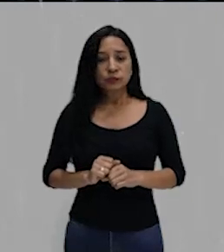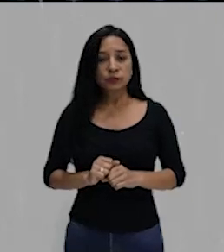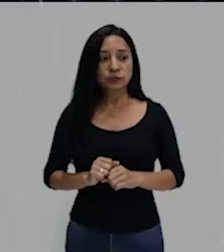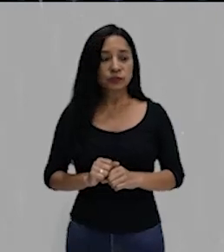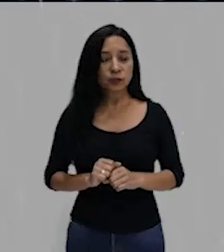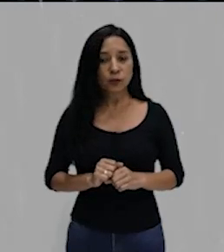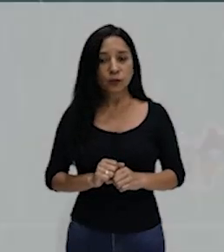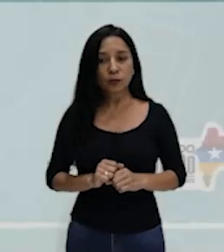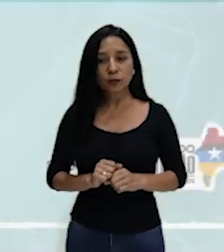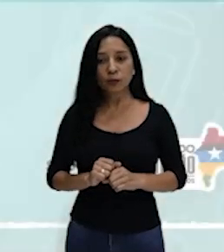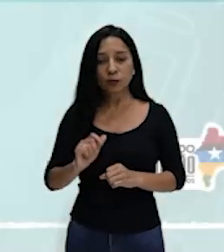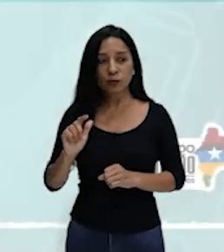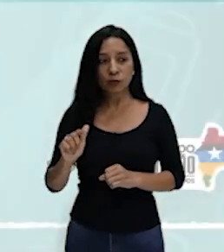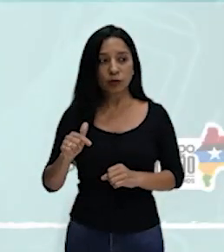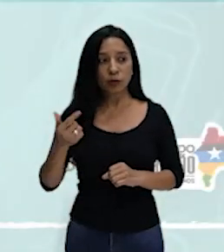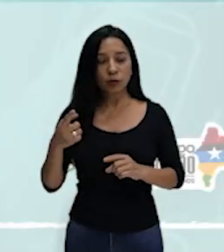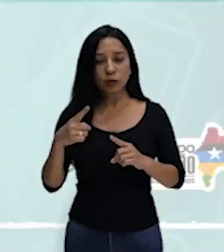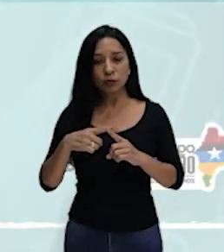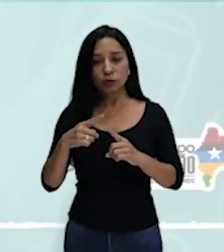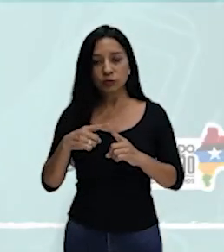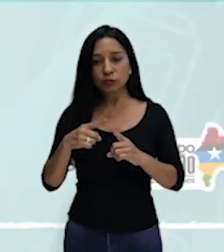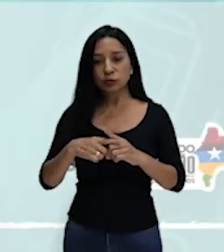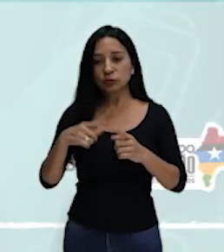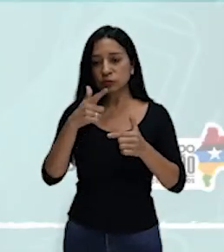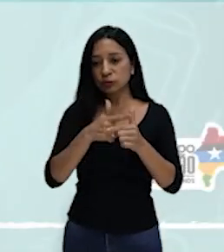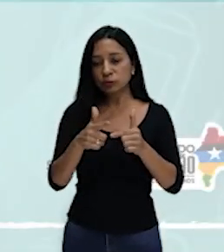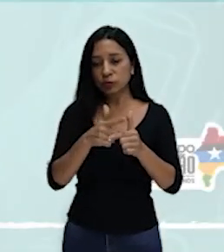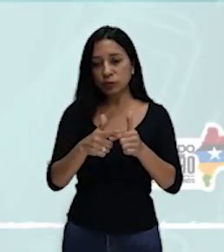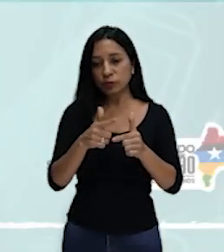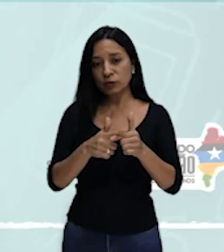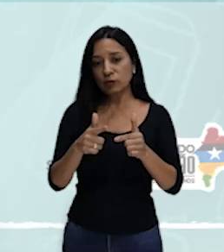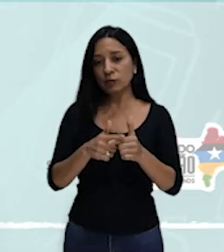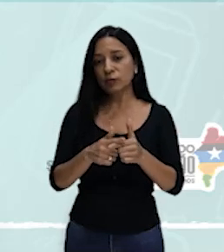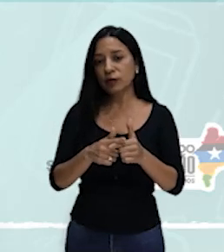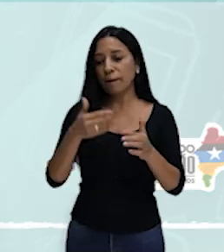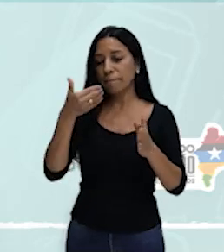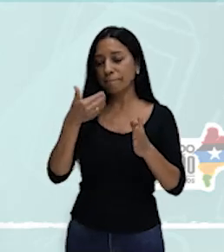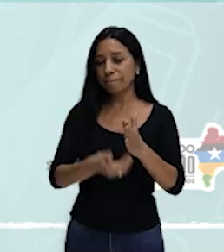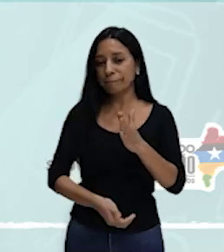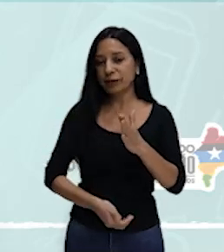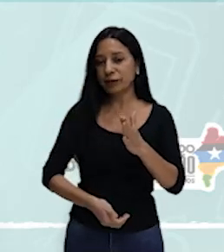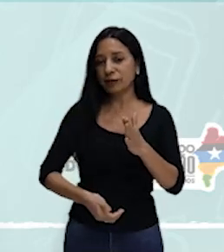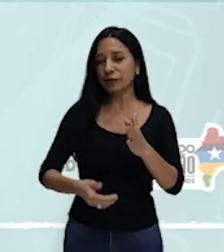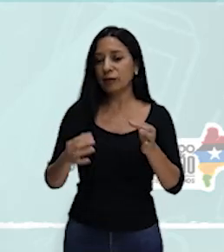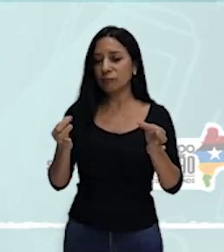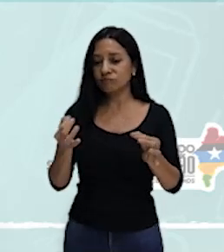Então, outro tipo de consequência é o esgotamento de recursos, como, por exemplo,